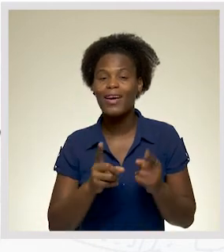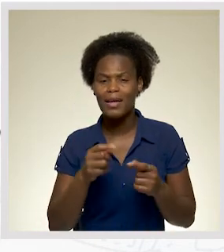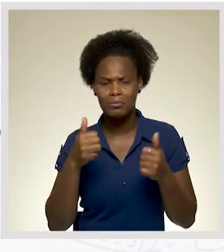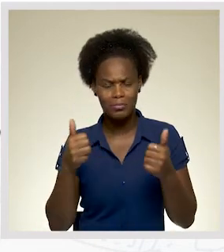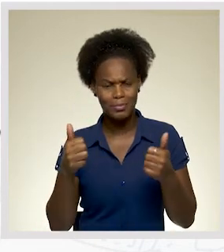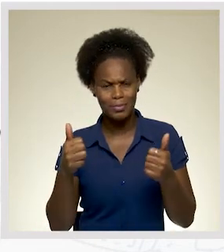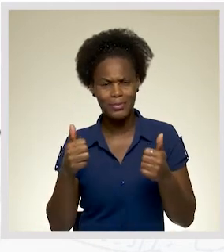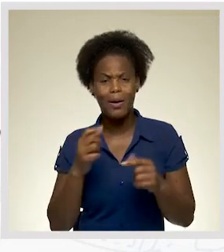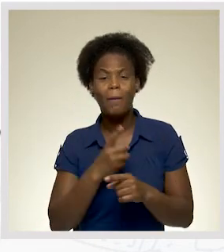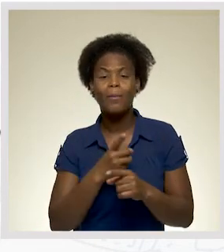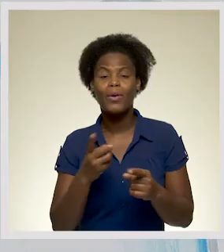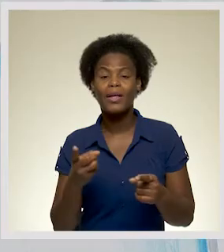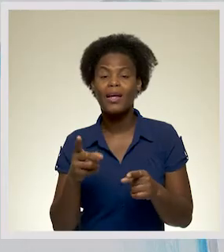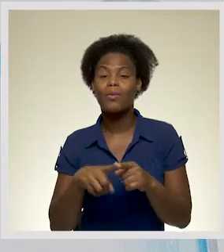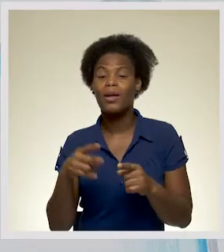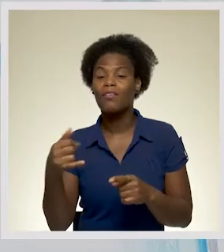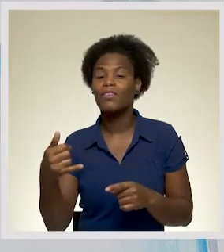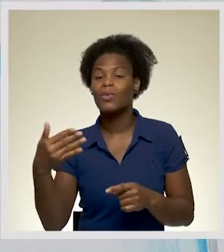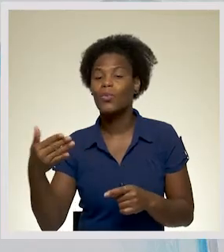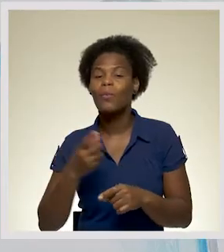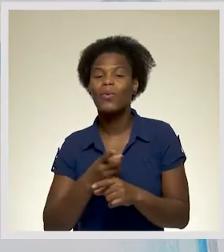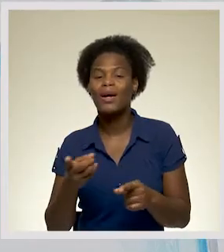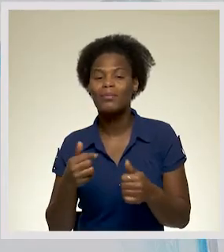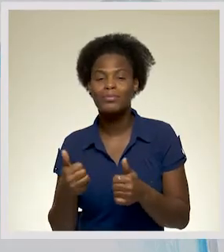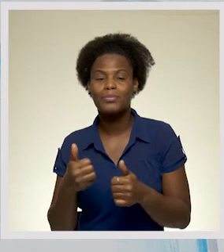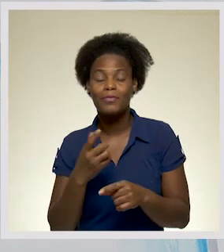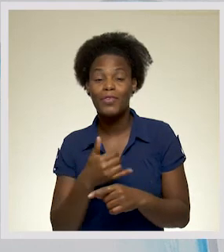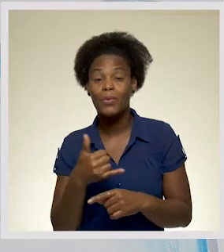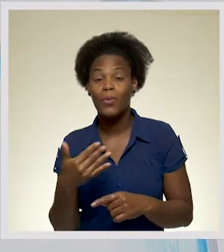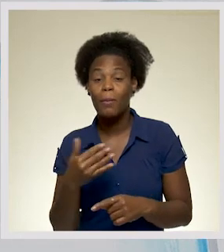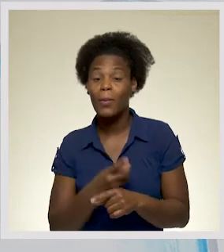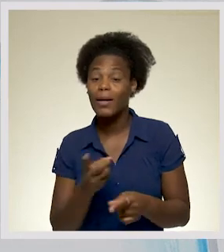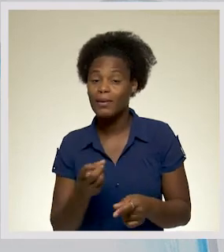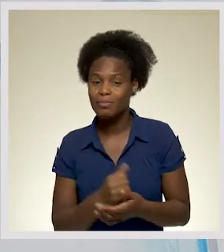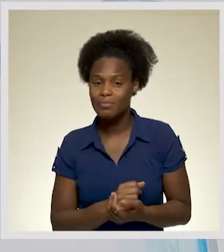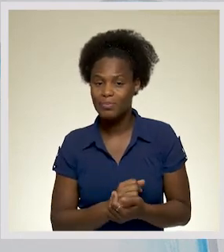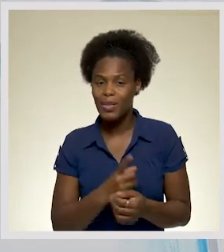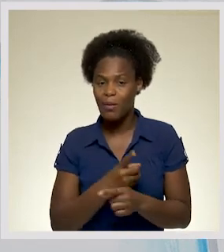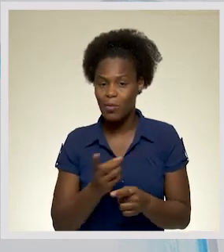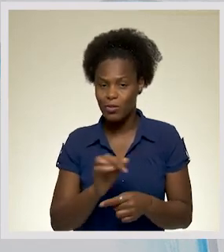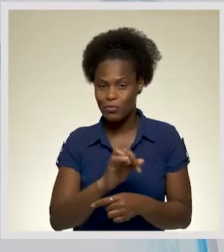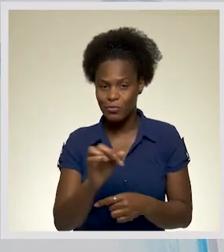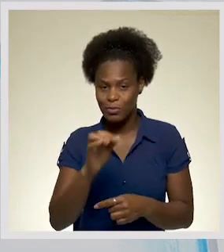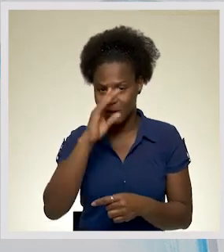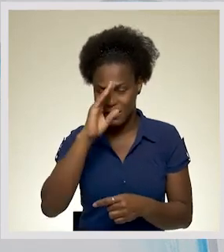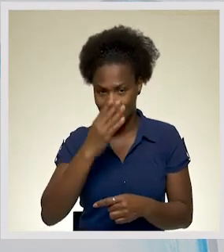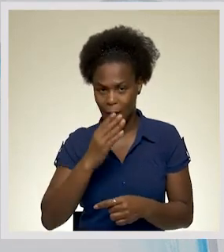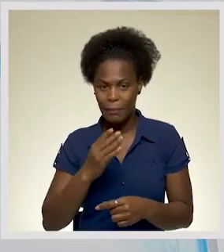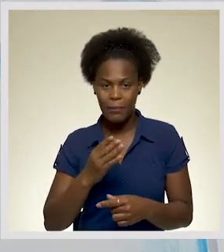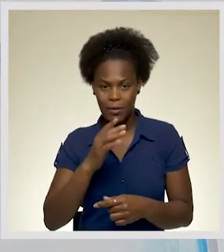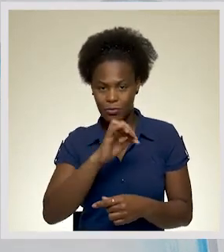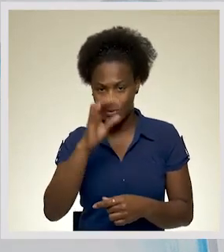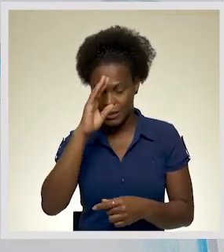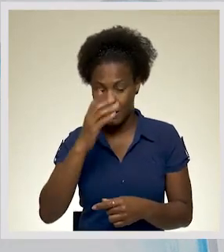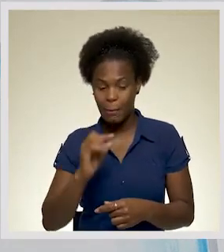que obtiveram ali 21? Porque já sabem que para termos o